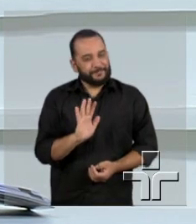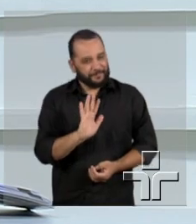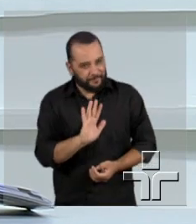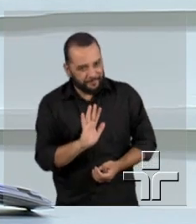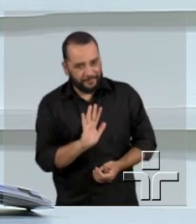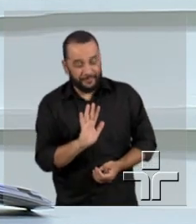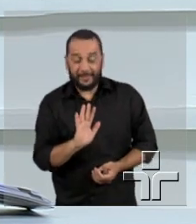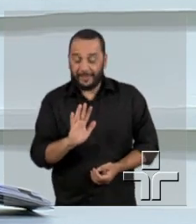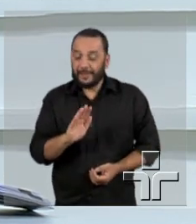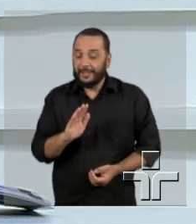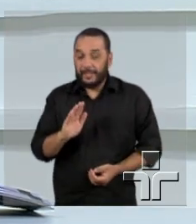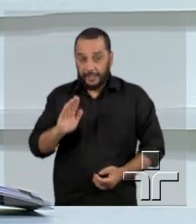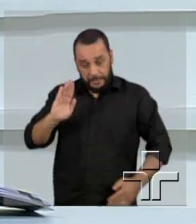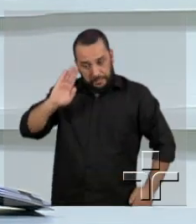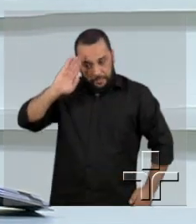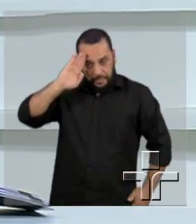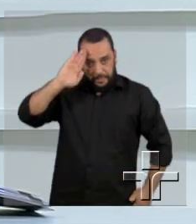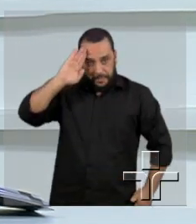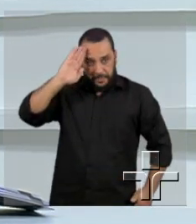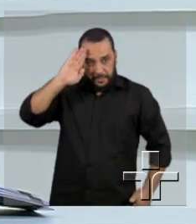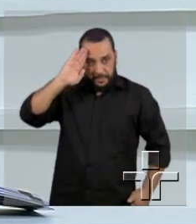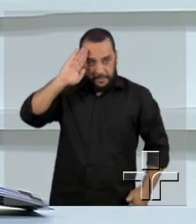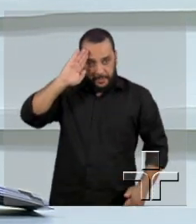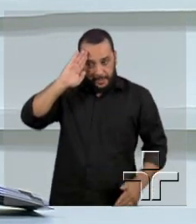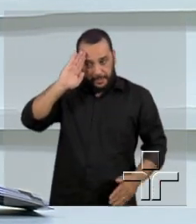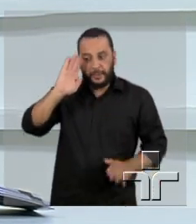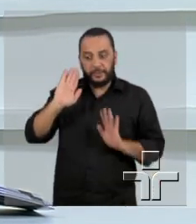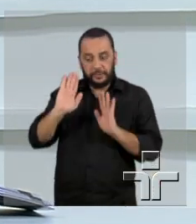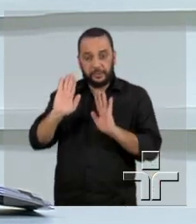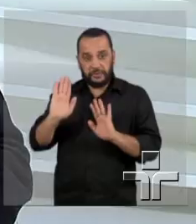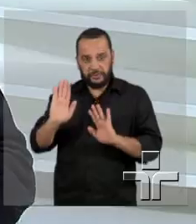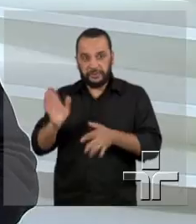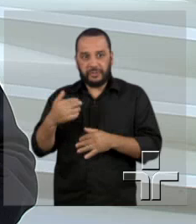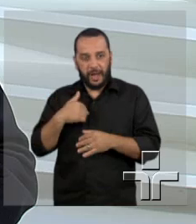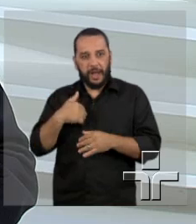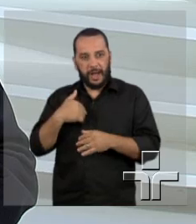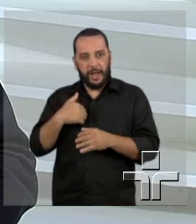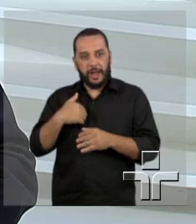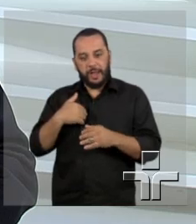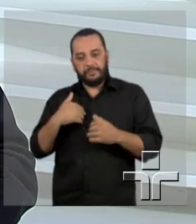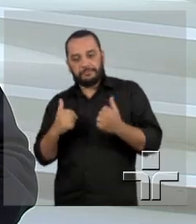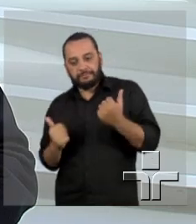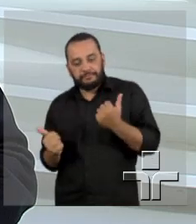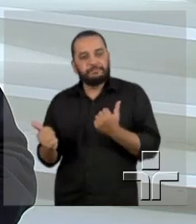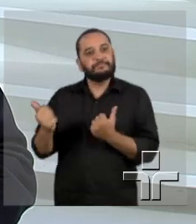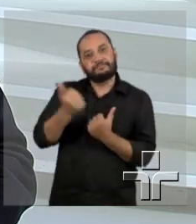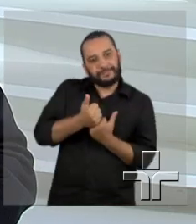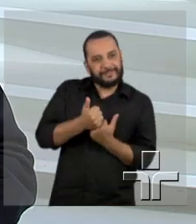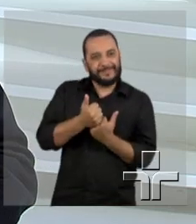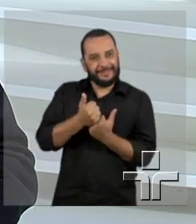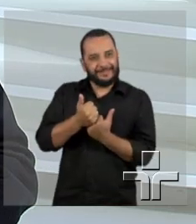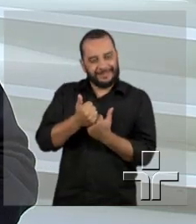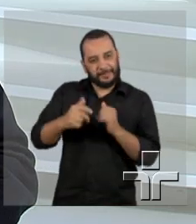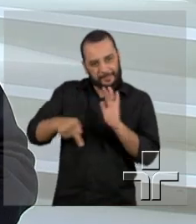os militares, quando viram ministros, né, do Exército, pelo menos, no caso